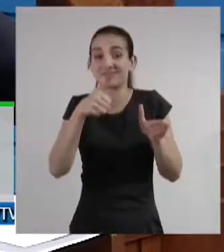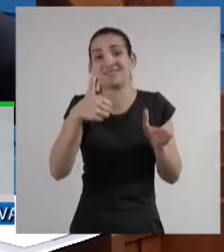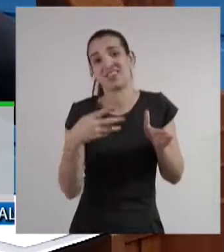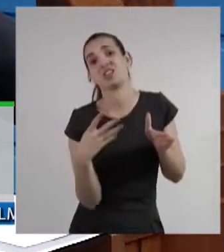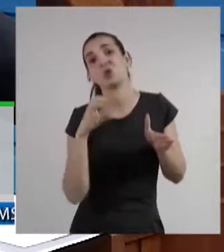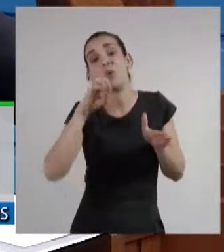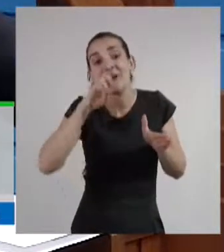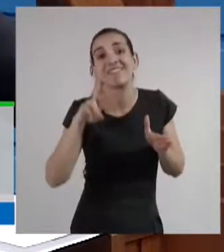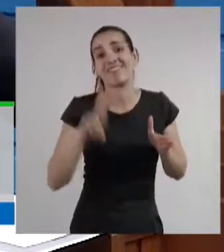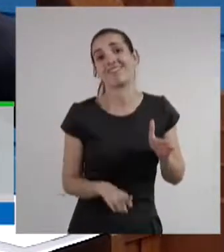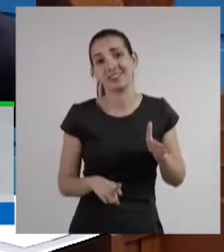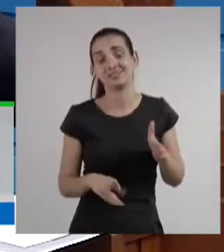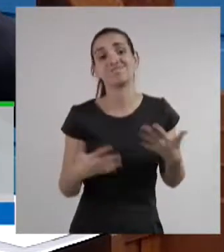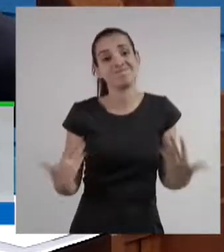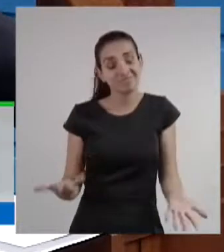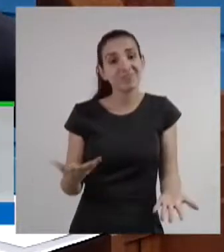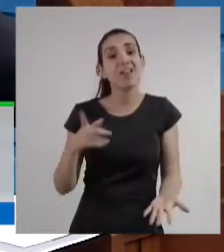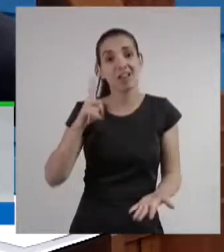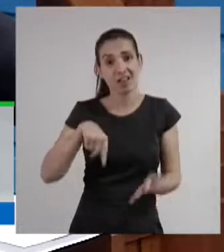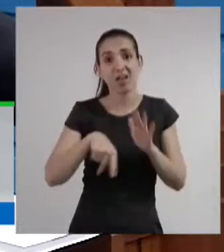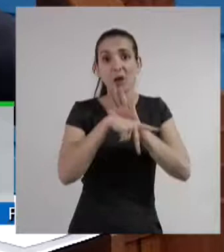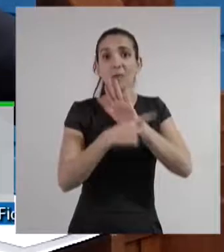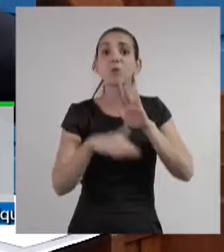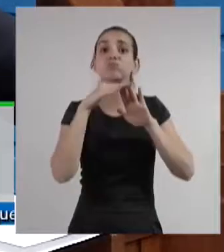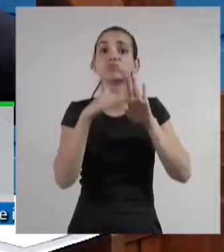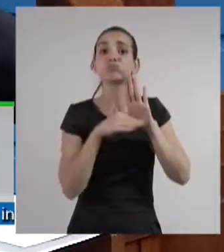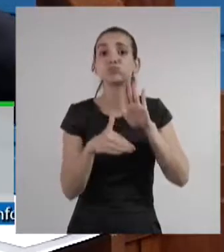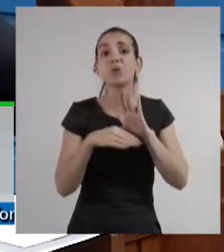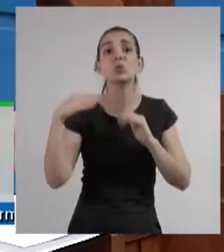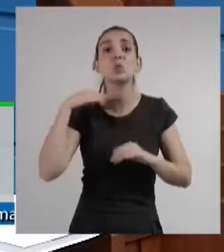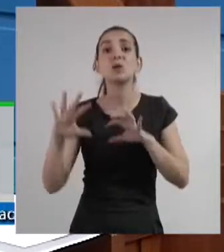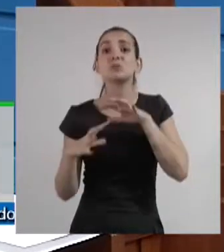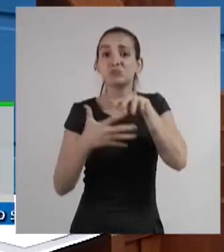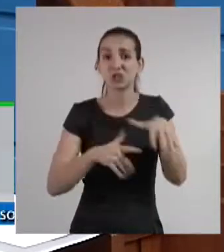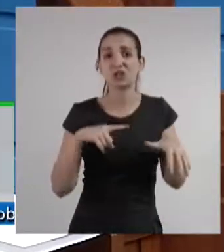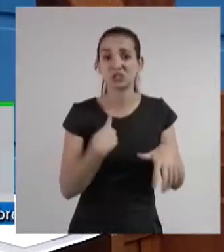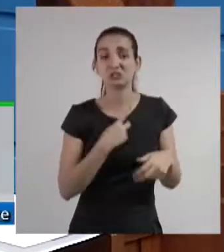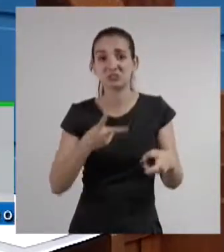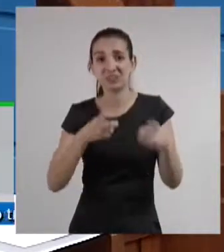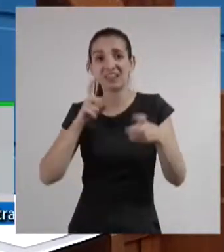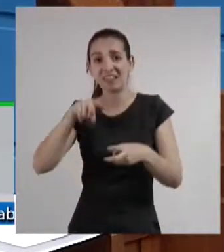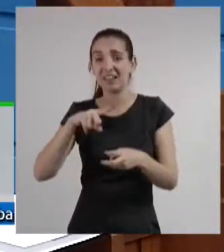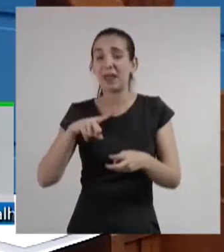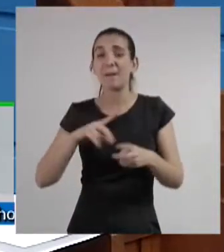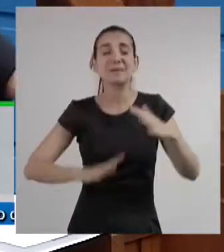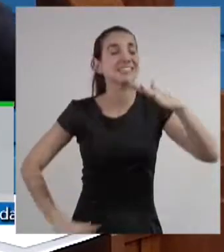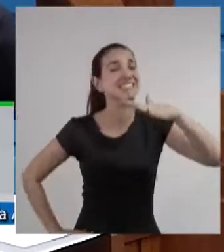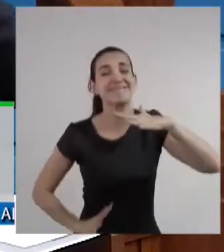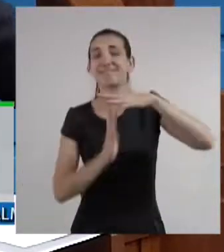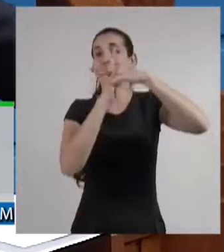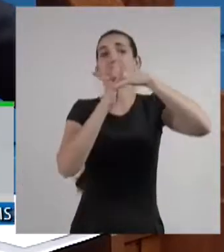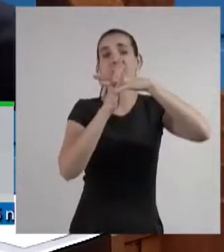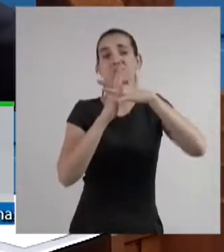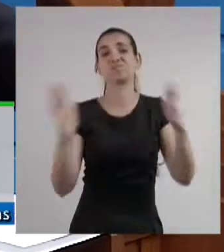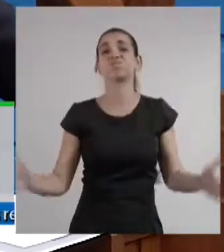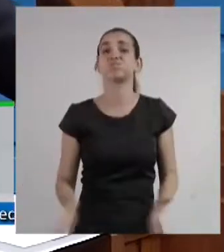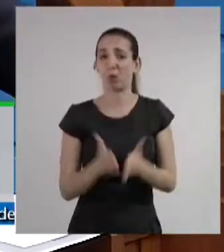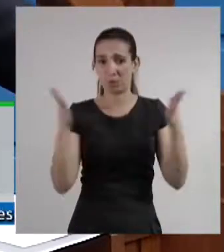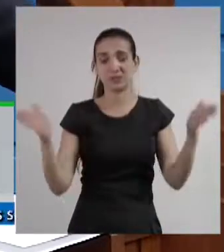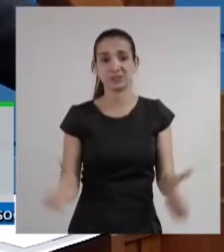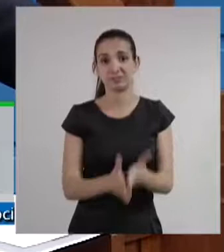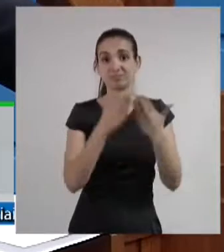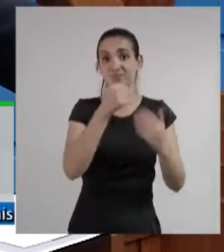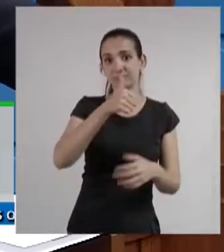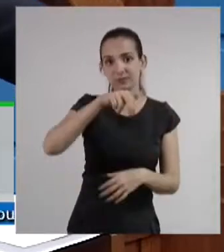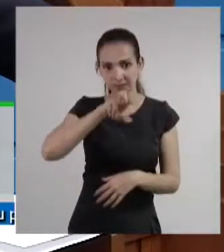do Banco Mundial é o que nós chamamos de extrema pobreza. 15 milhões de brasileiros vivem